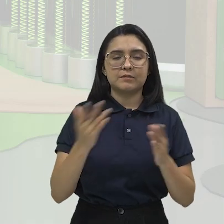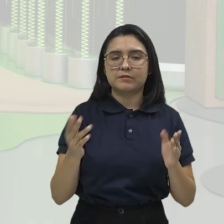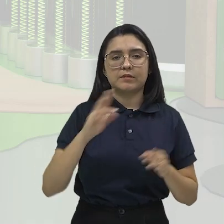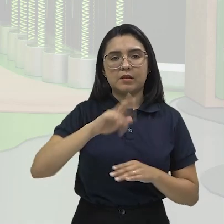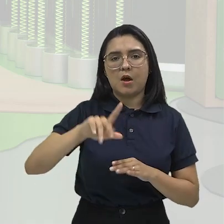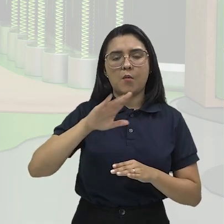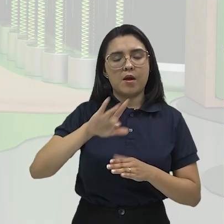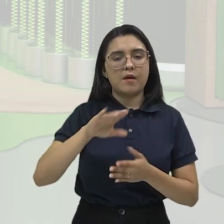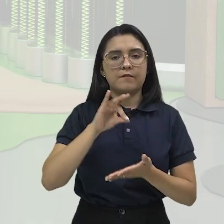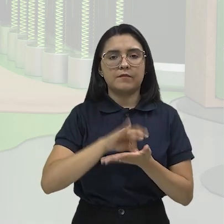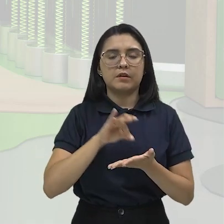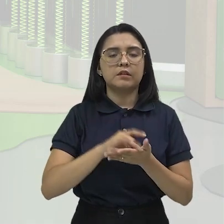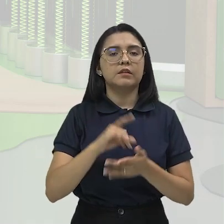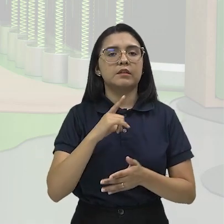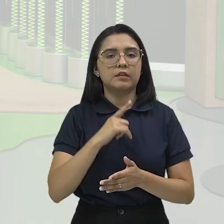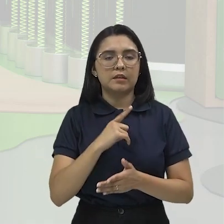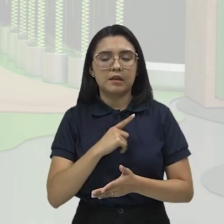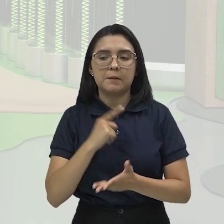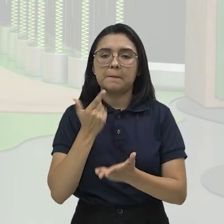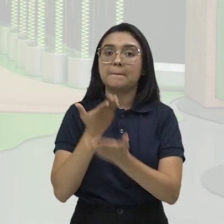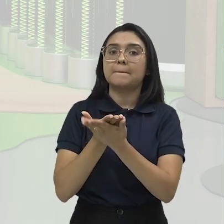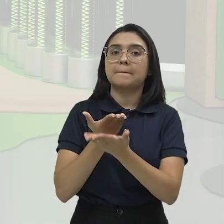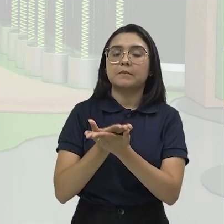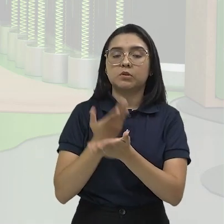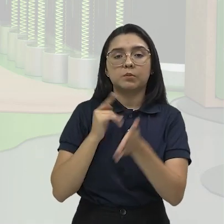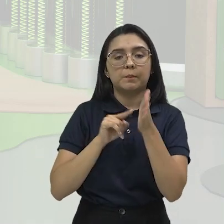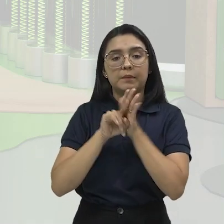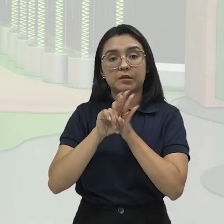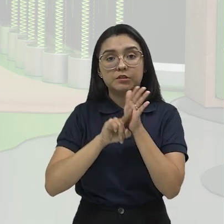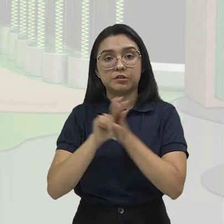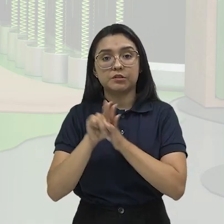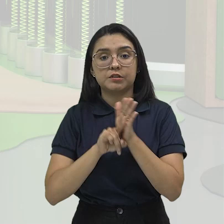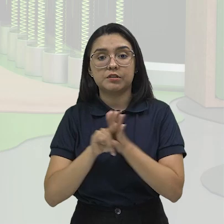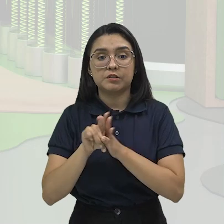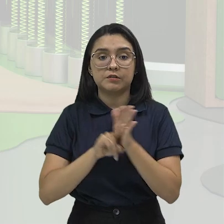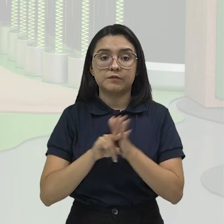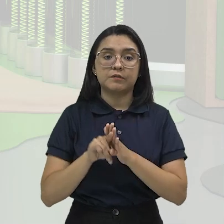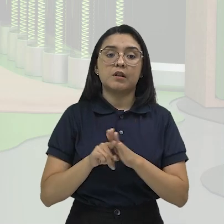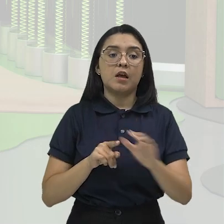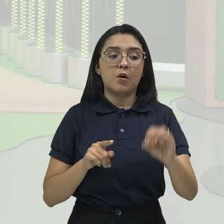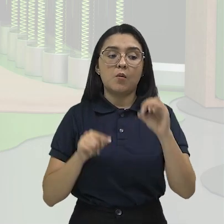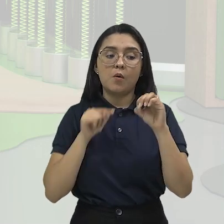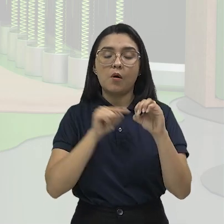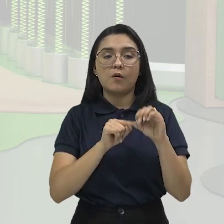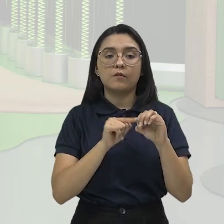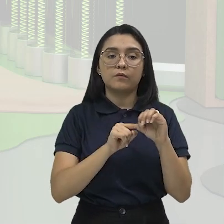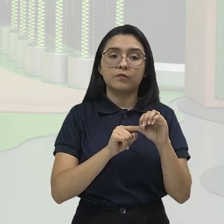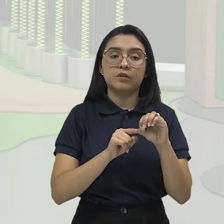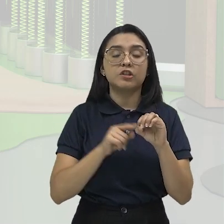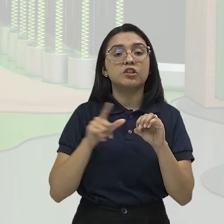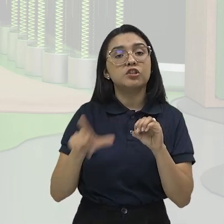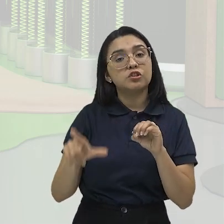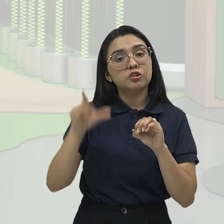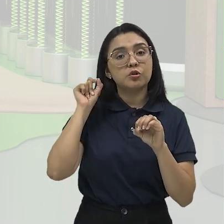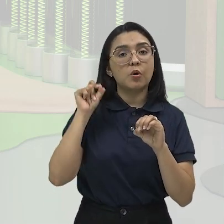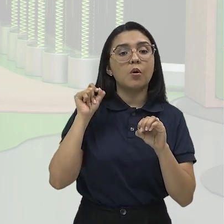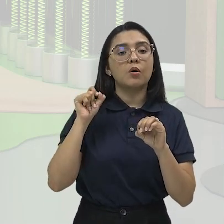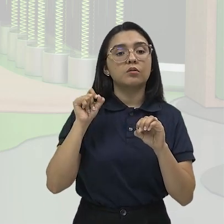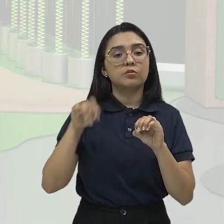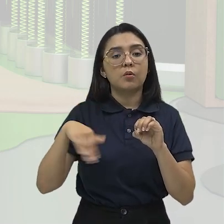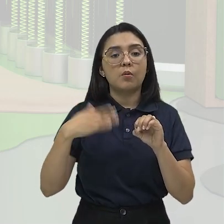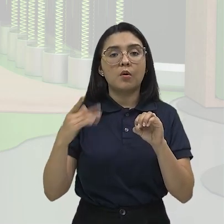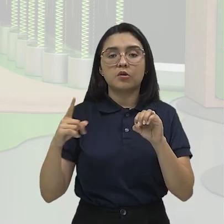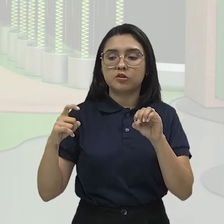tá? Estudos científicos já afirmam, né, que na verdade é o óvulo que seleciona